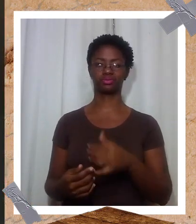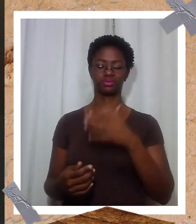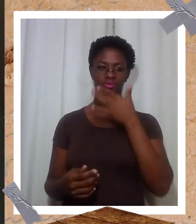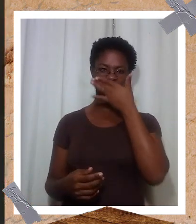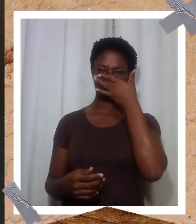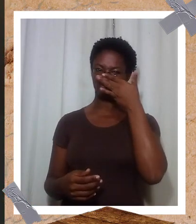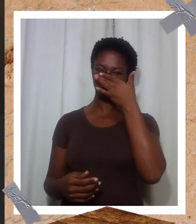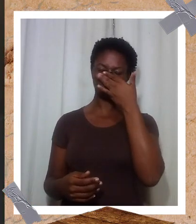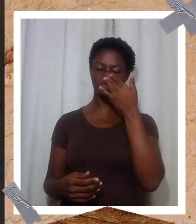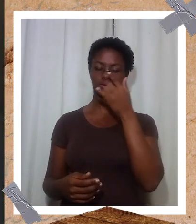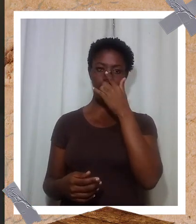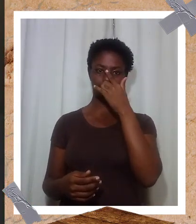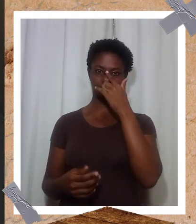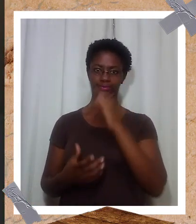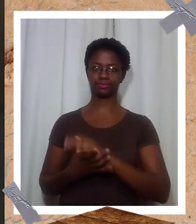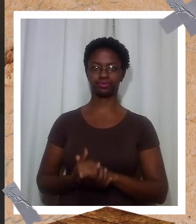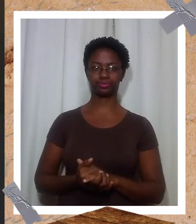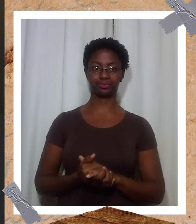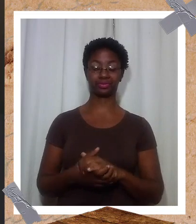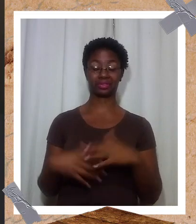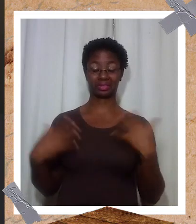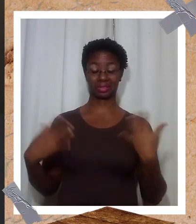te responder,